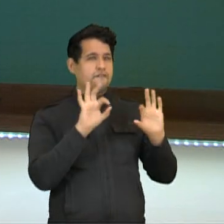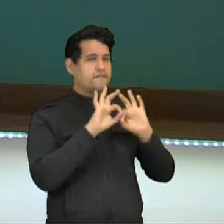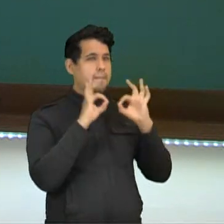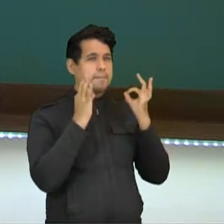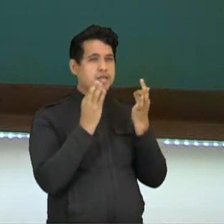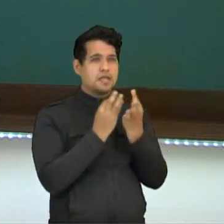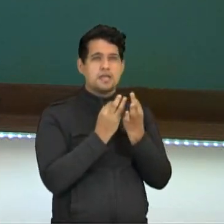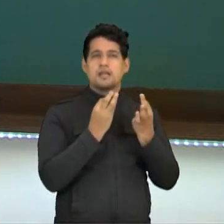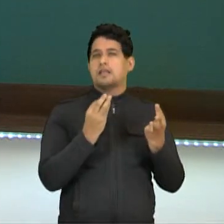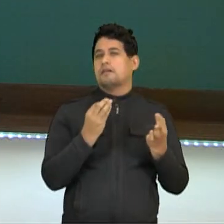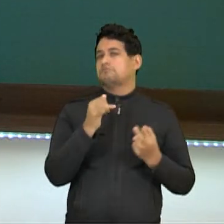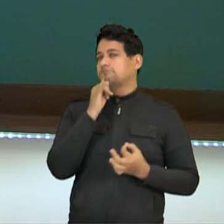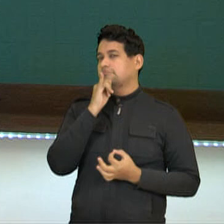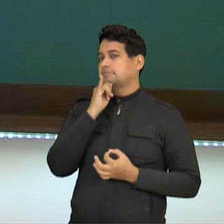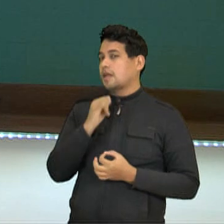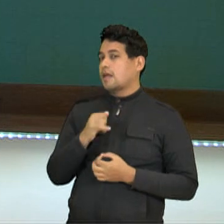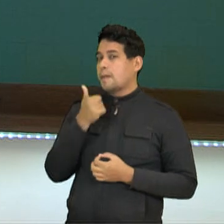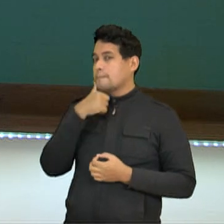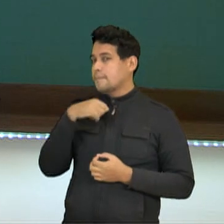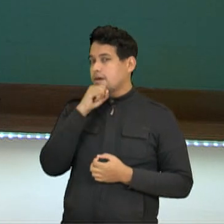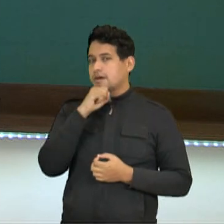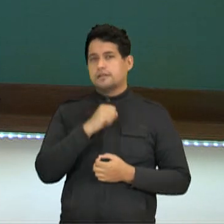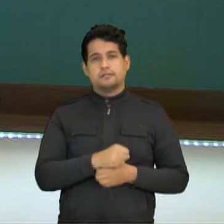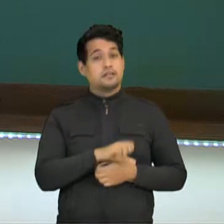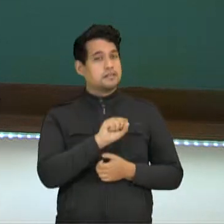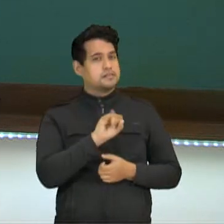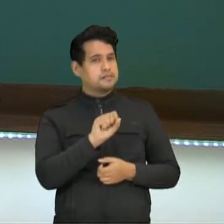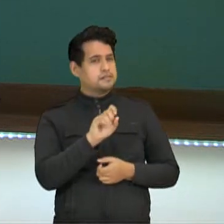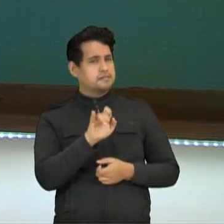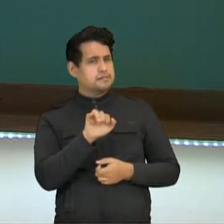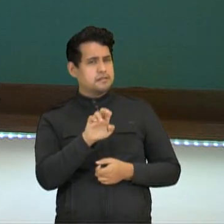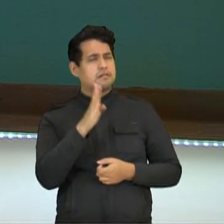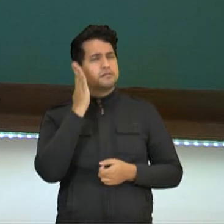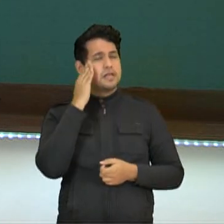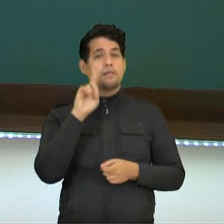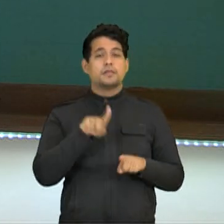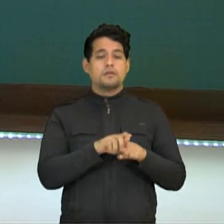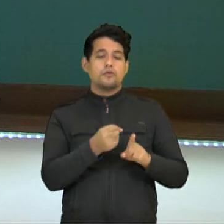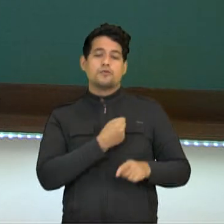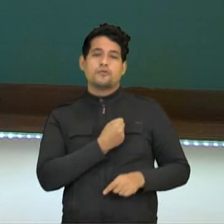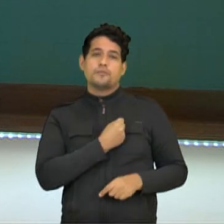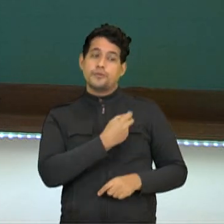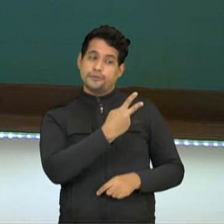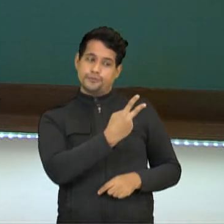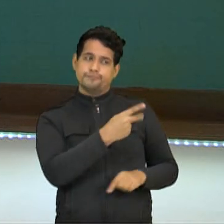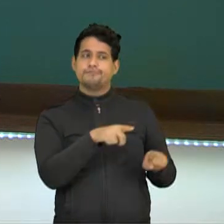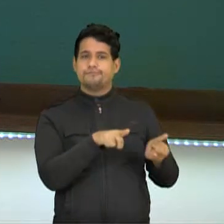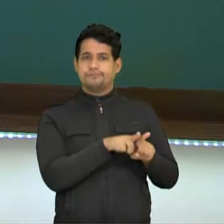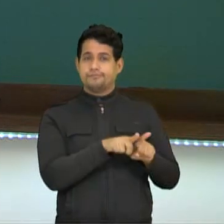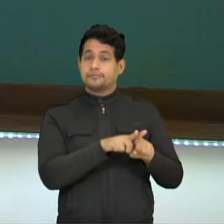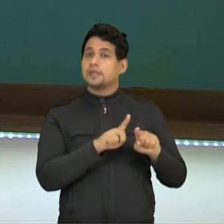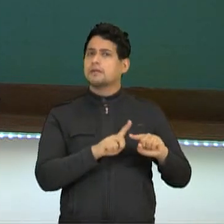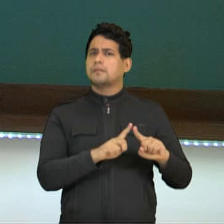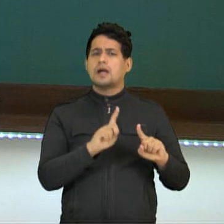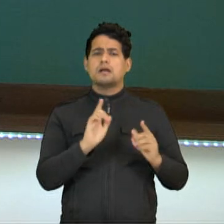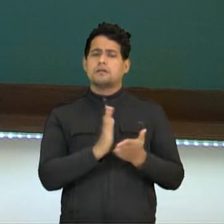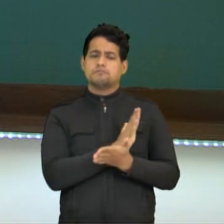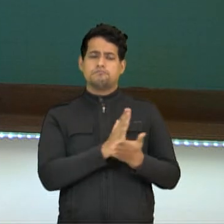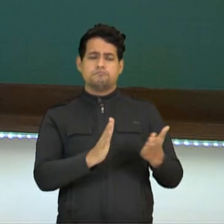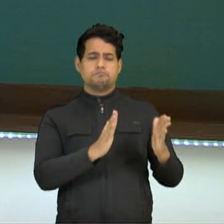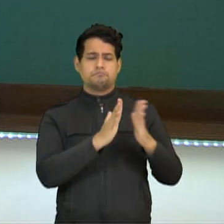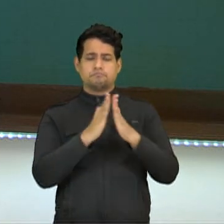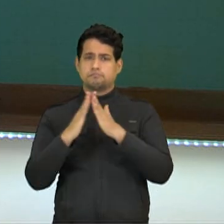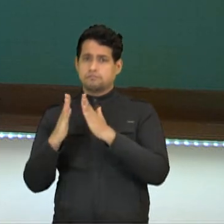mom, grandma, sisters. A gente já sabe. Os números 2 também. Partes da